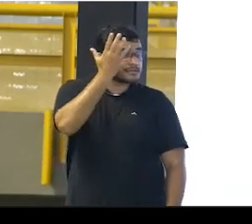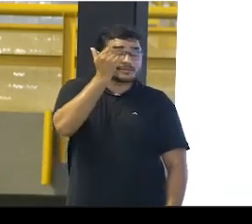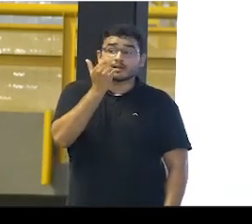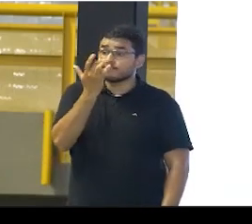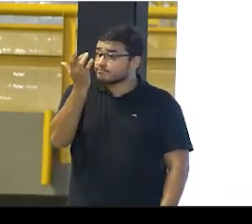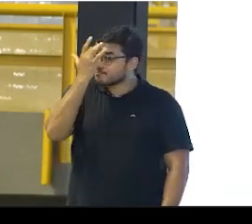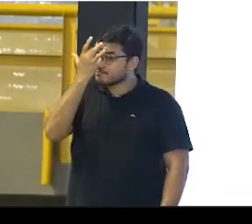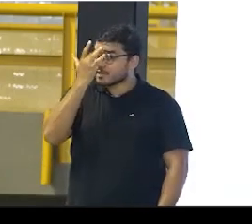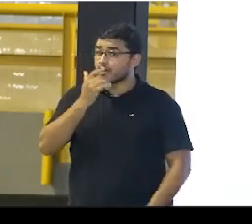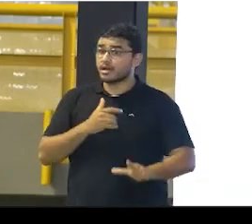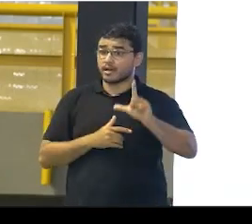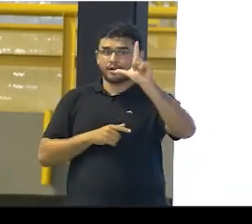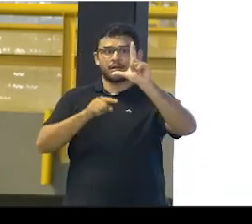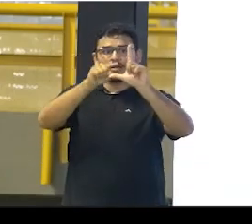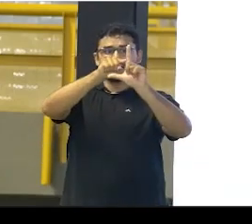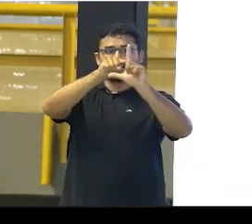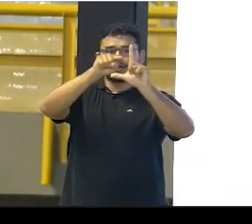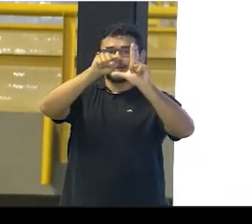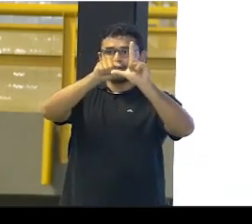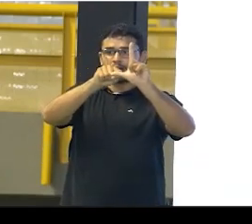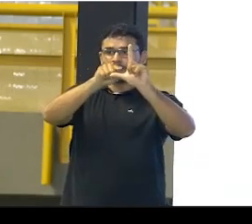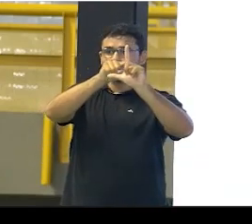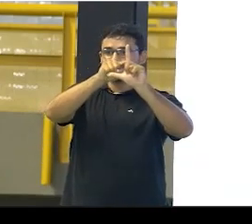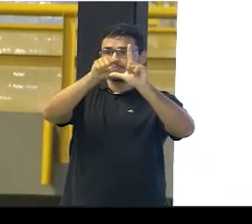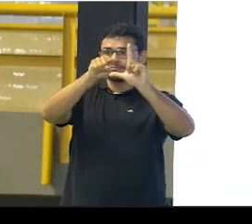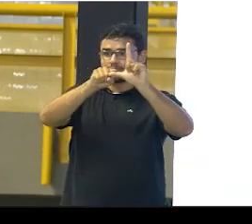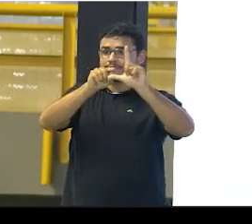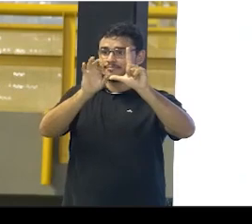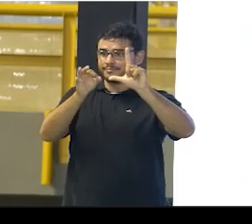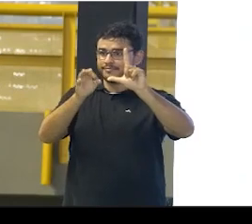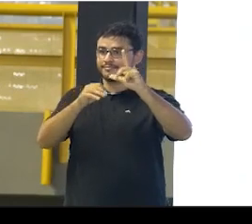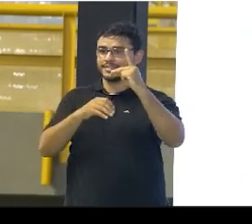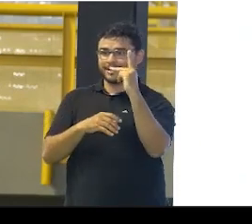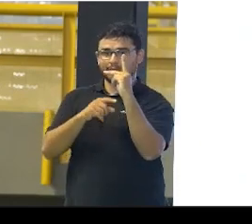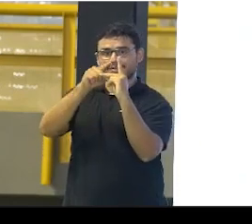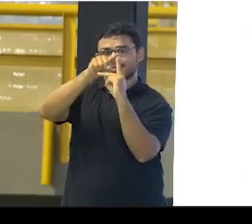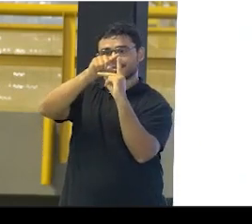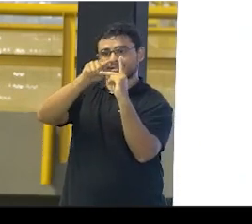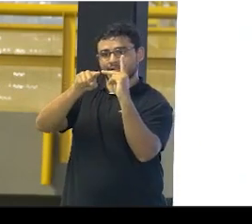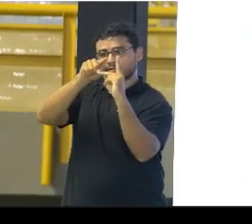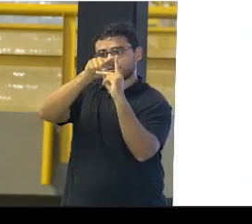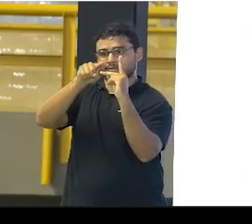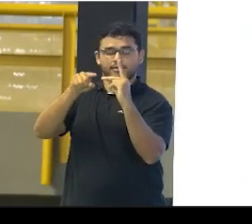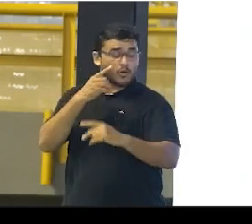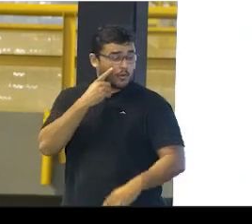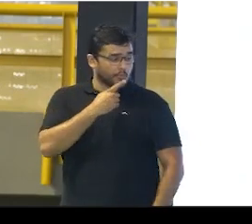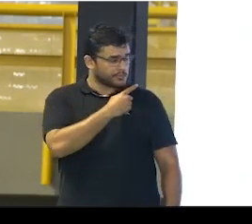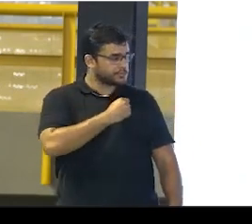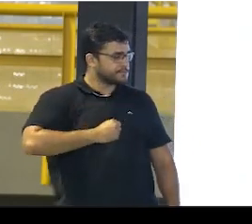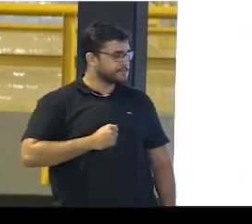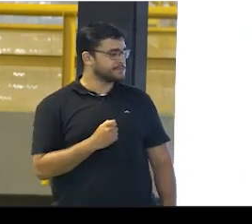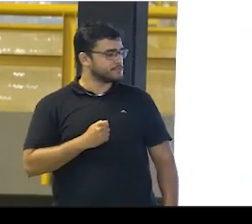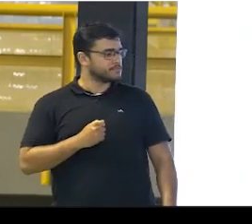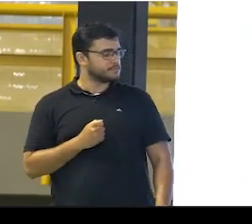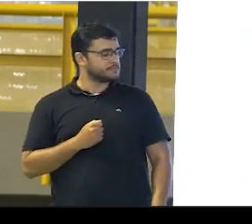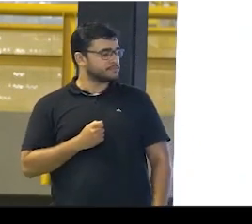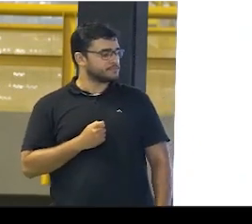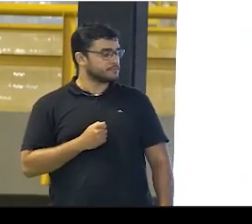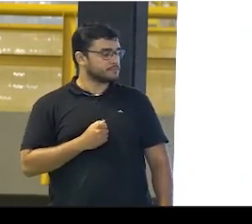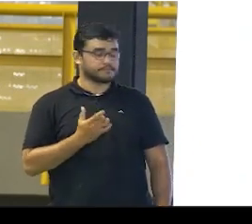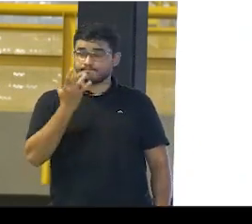metros da altura desse trapézio. Gente, agora presta atenção aqui, ó. Quando eu vi